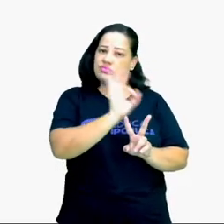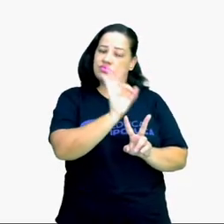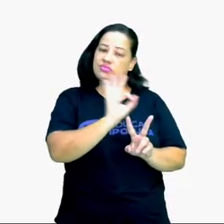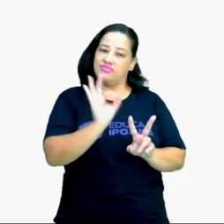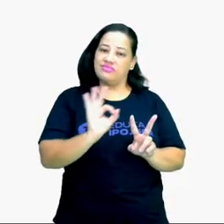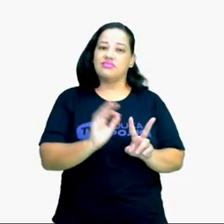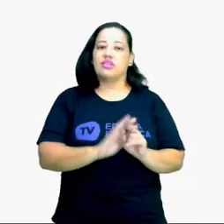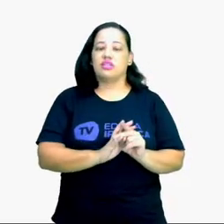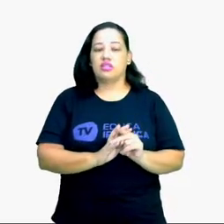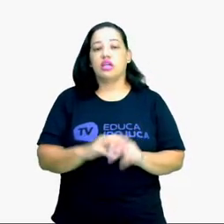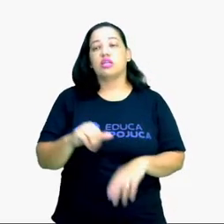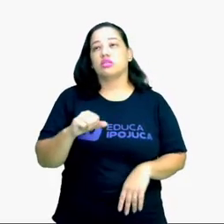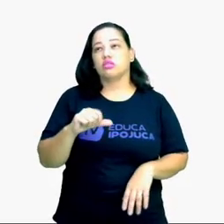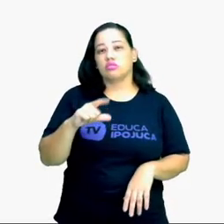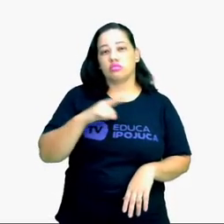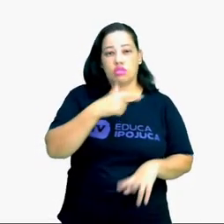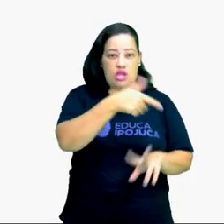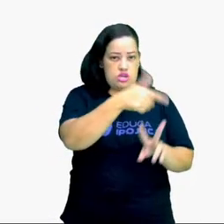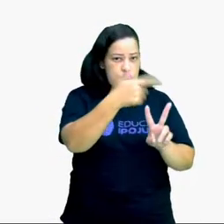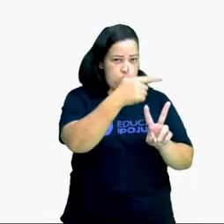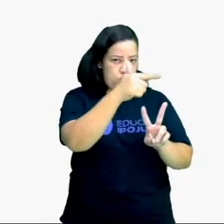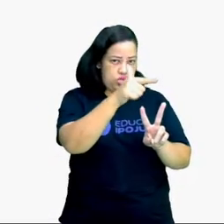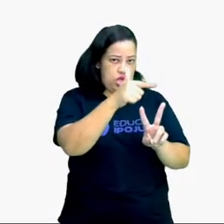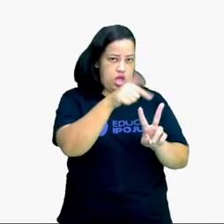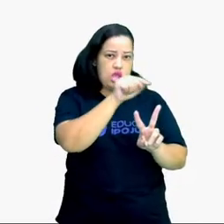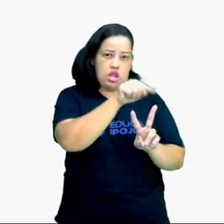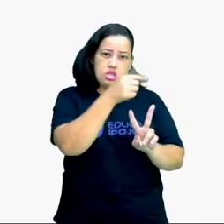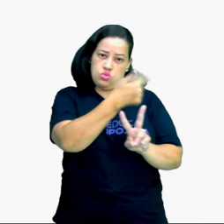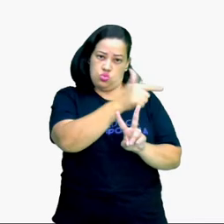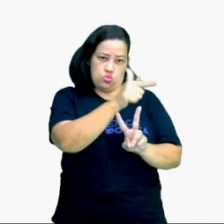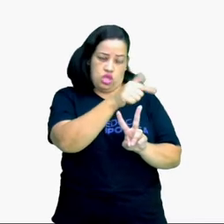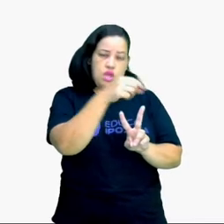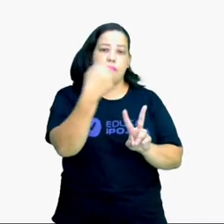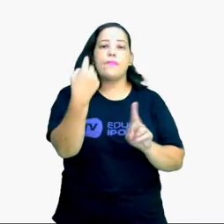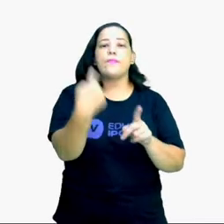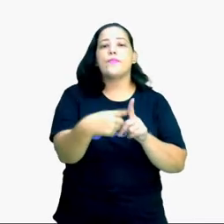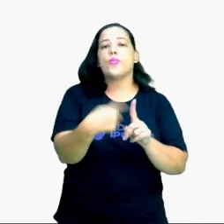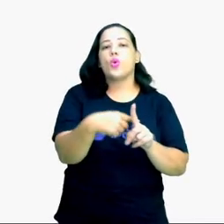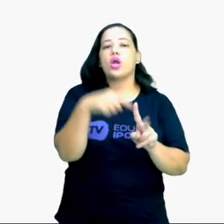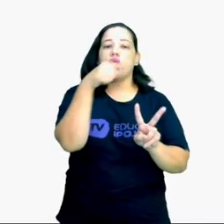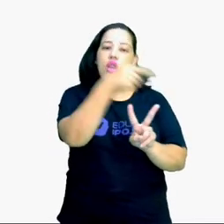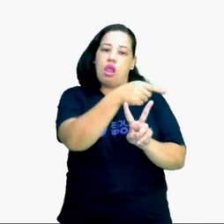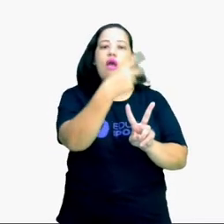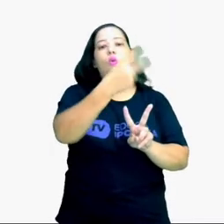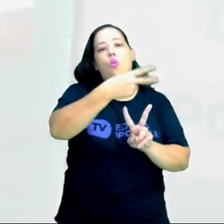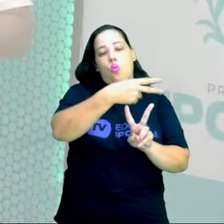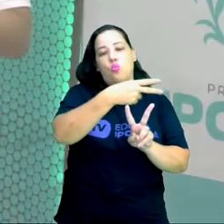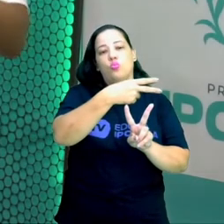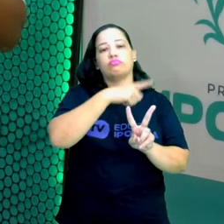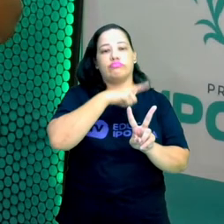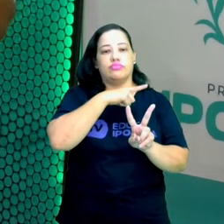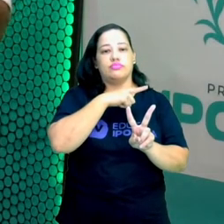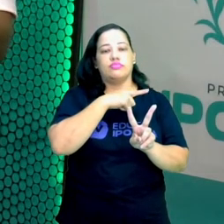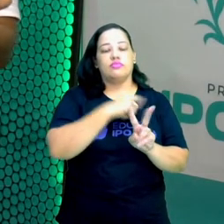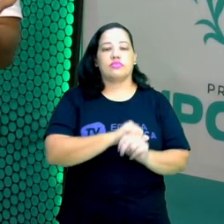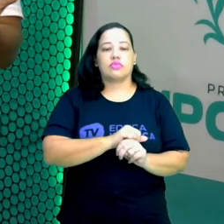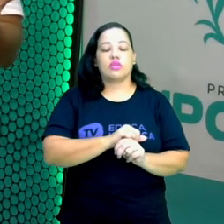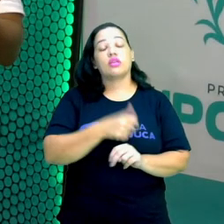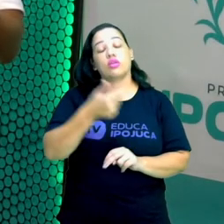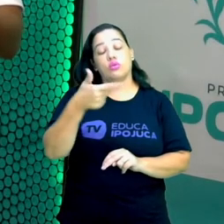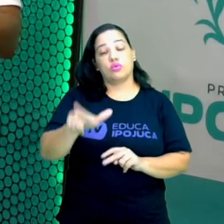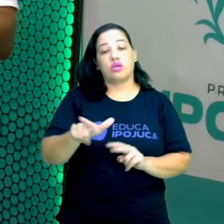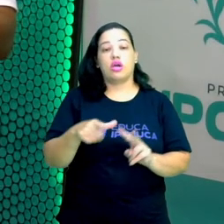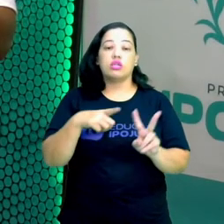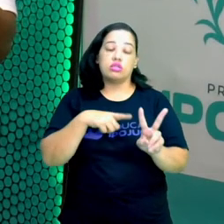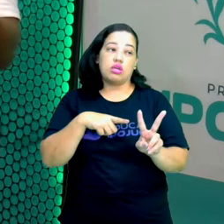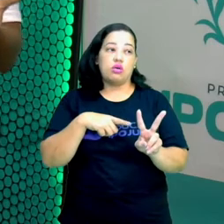Raiz quadrada, quando o índice não vem, está em branco, significa raiz quadrada. Raiz cúbica,